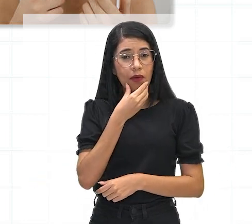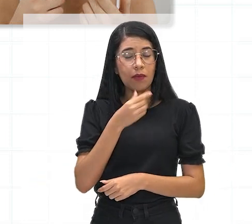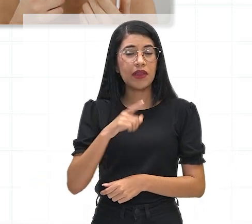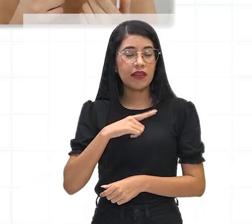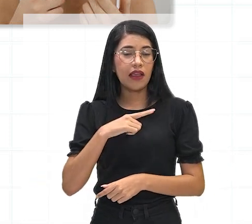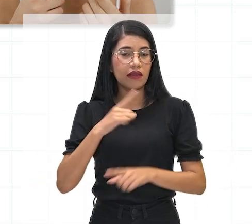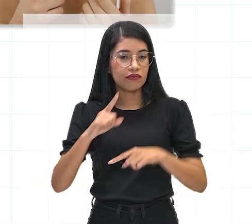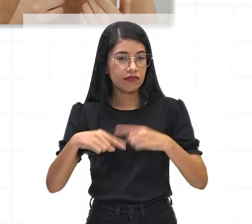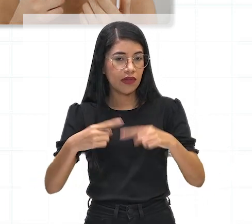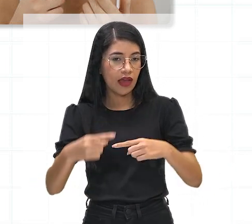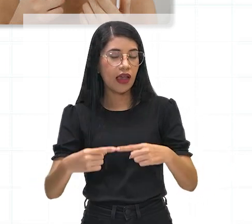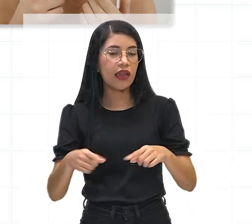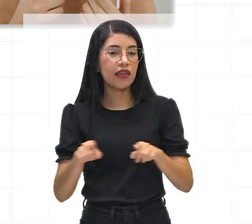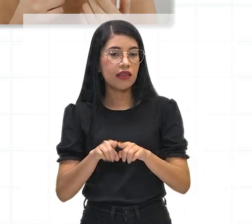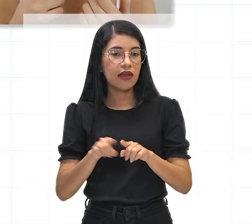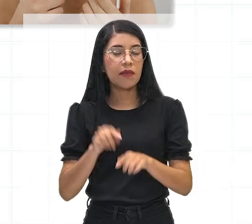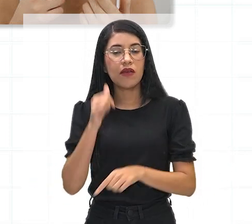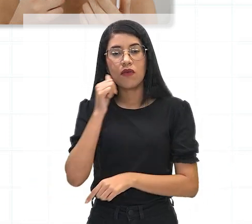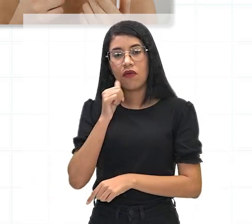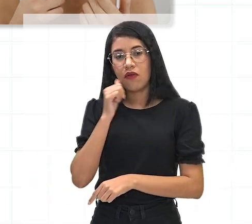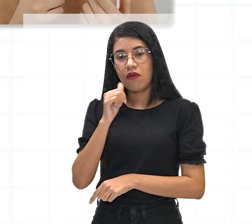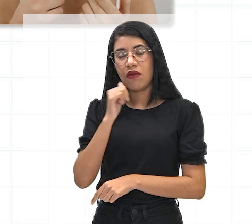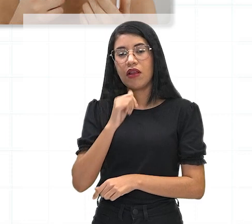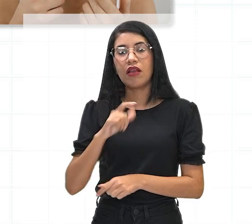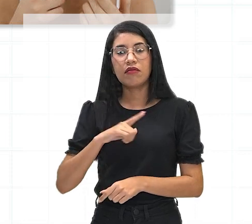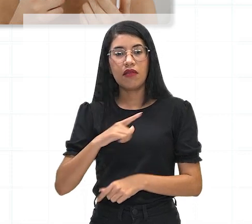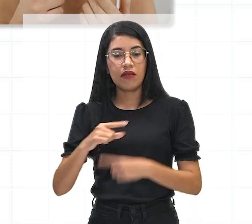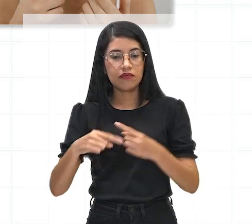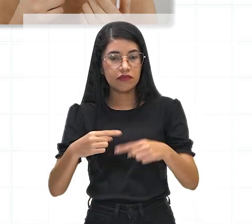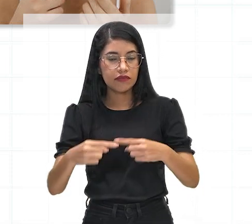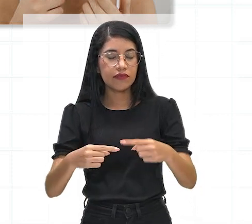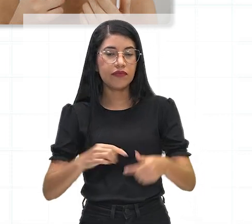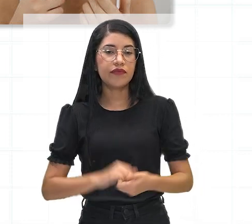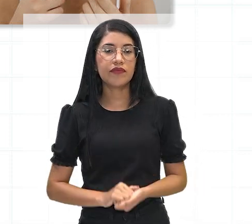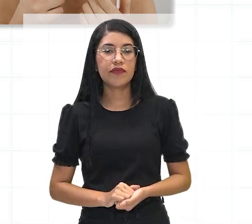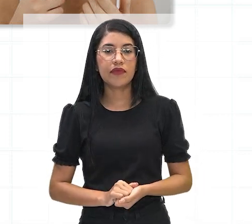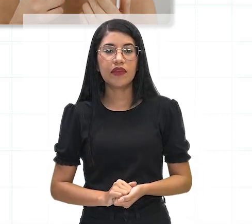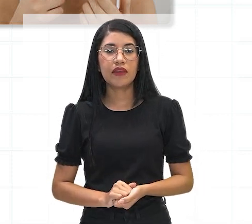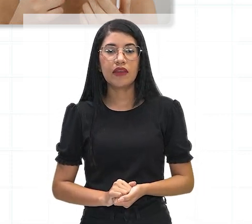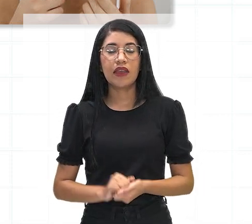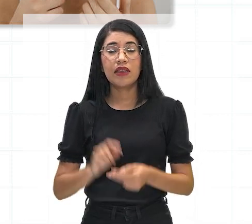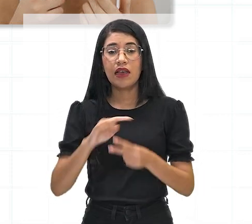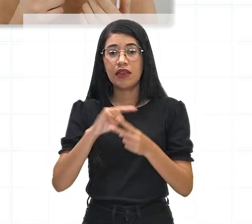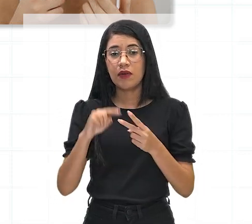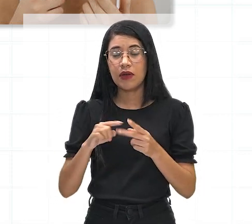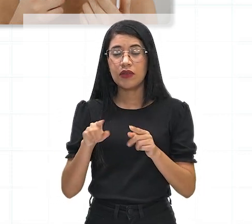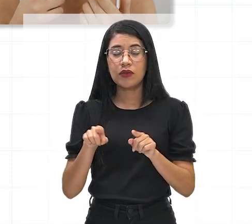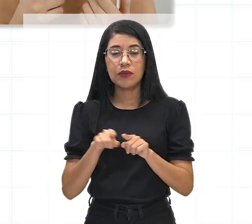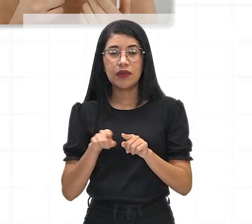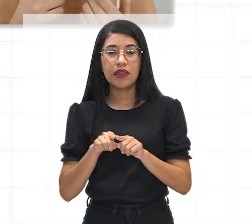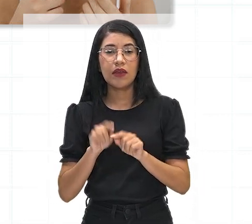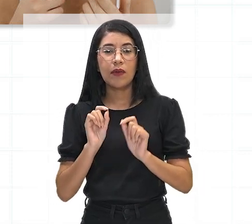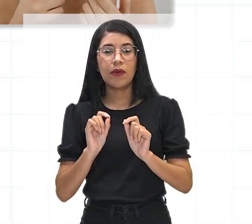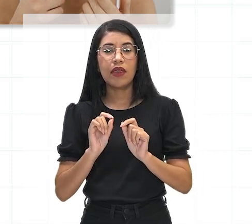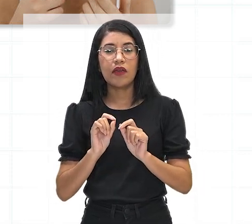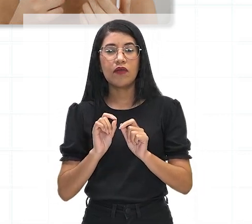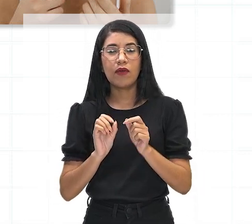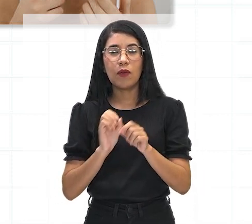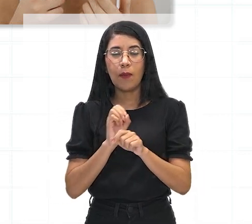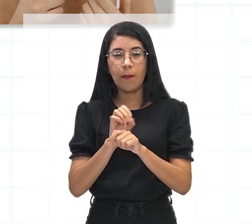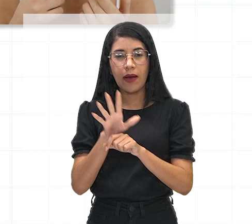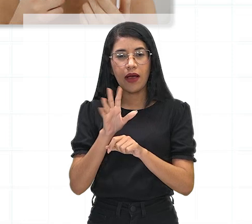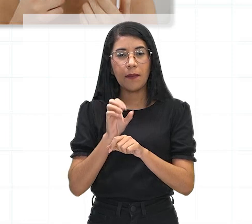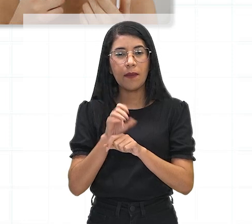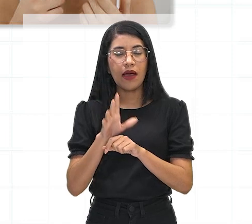têm glândulas reprodutivas e as mulheres também têm glândulas reprodutivas. E são essas glândulas que vão também